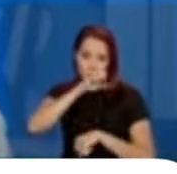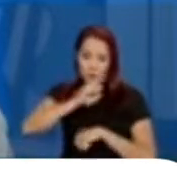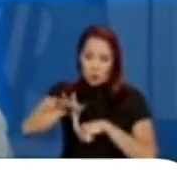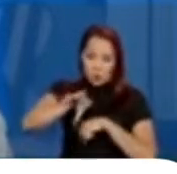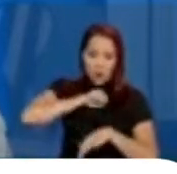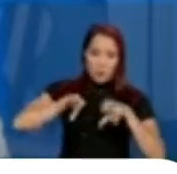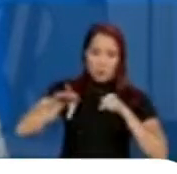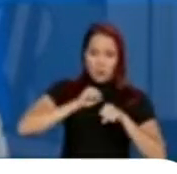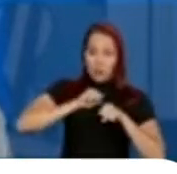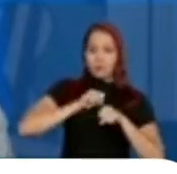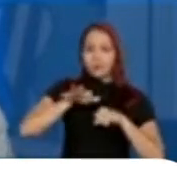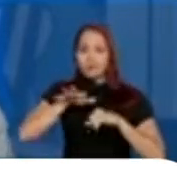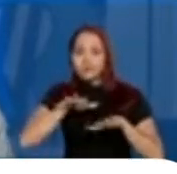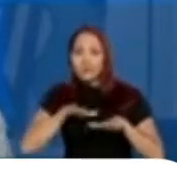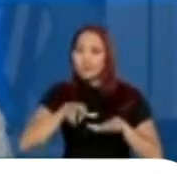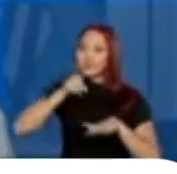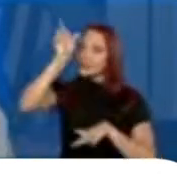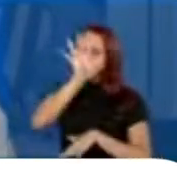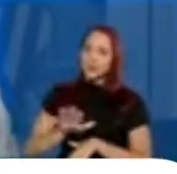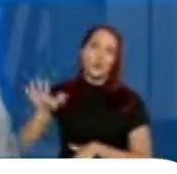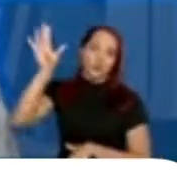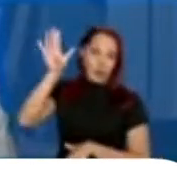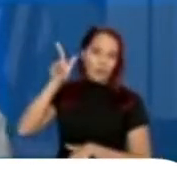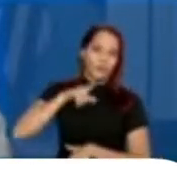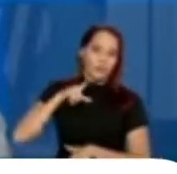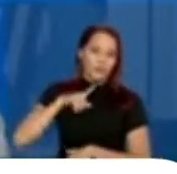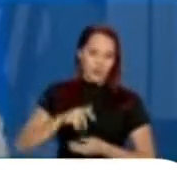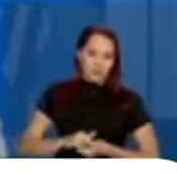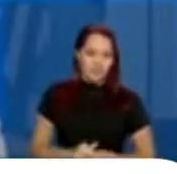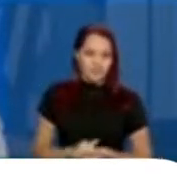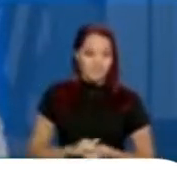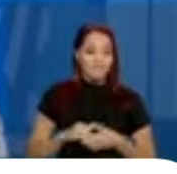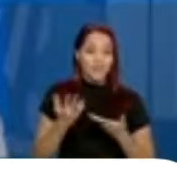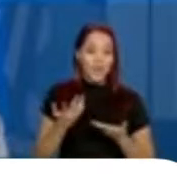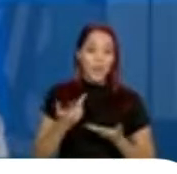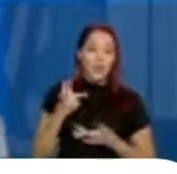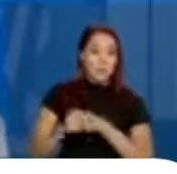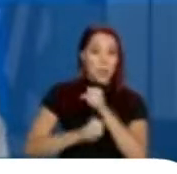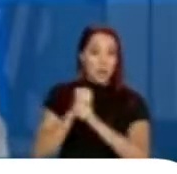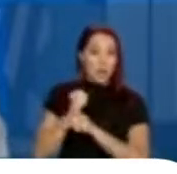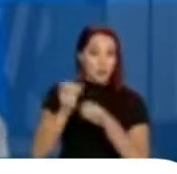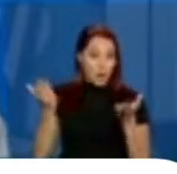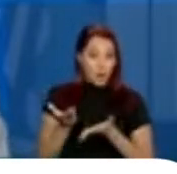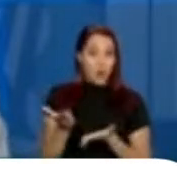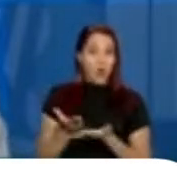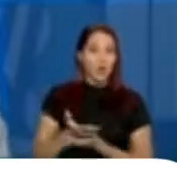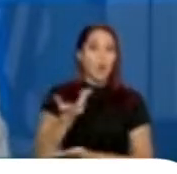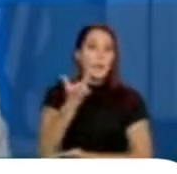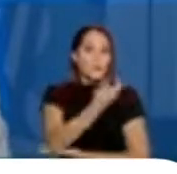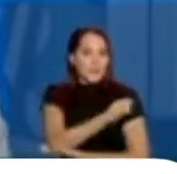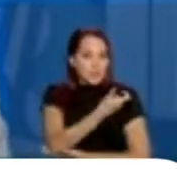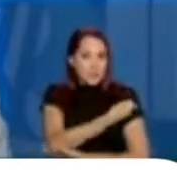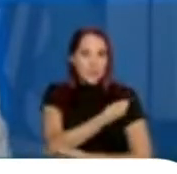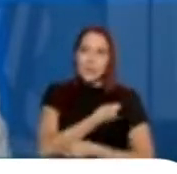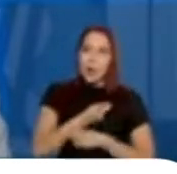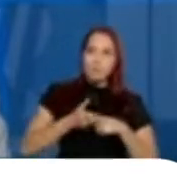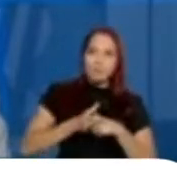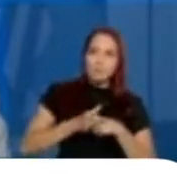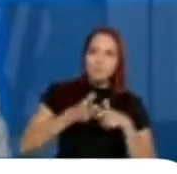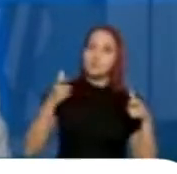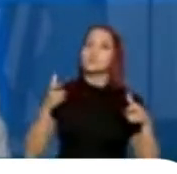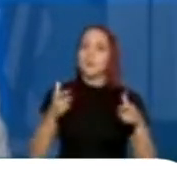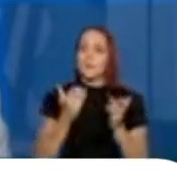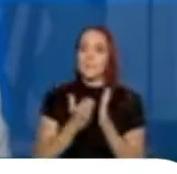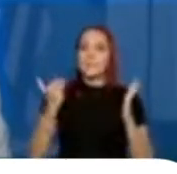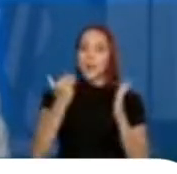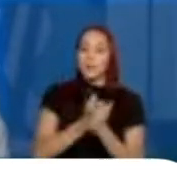todo o território nacional, não temos dúvida. Estamos ampliando esse ano a cobertura vacinal.